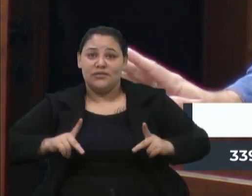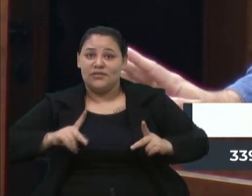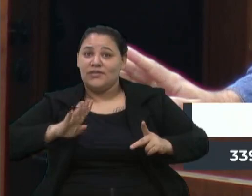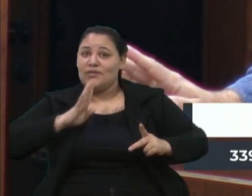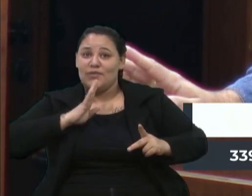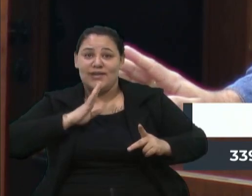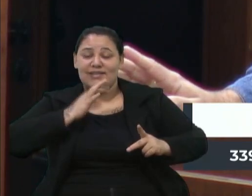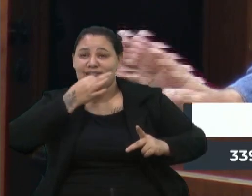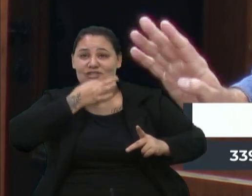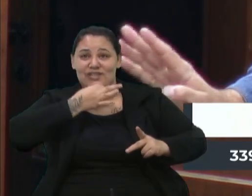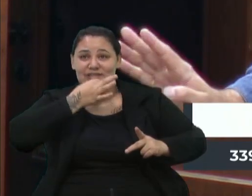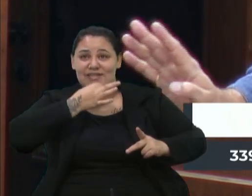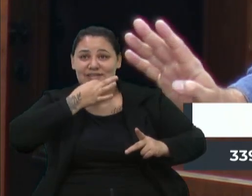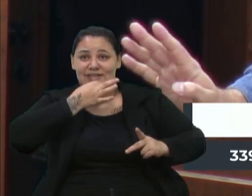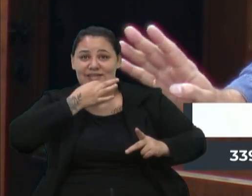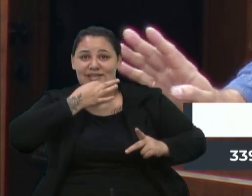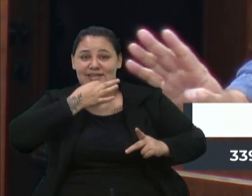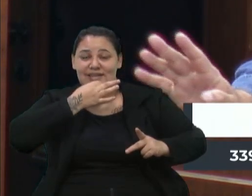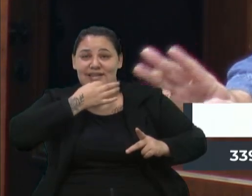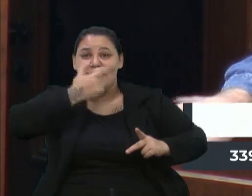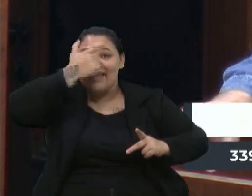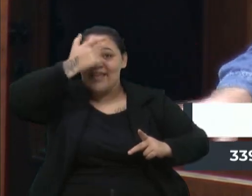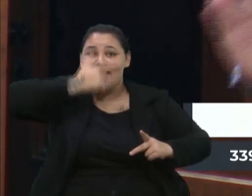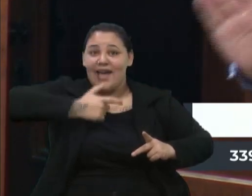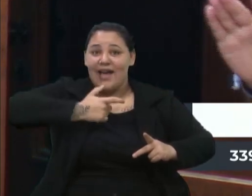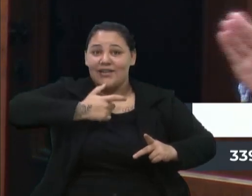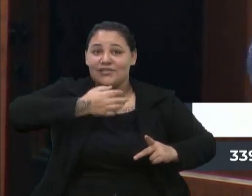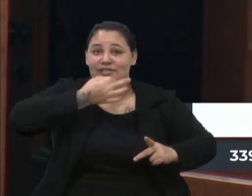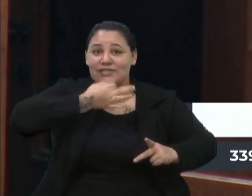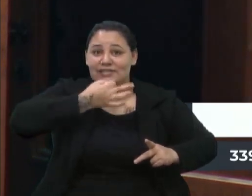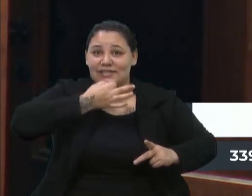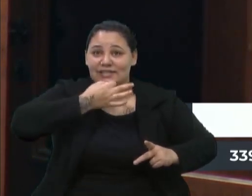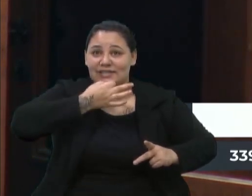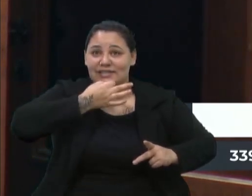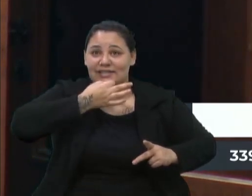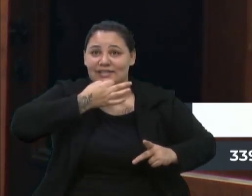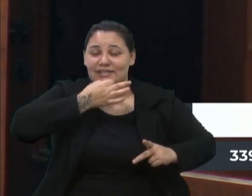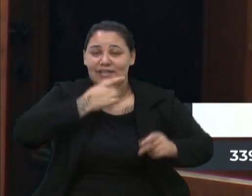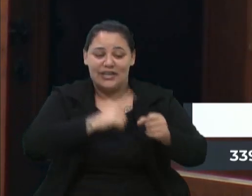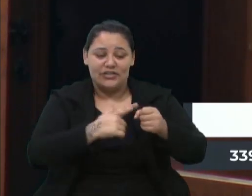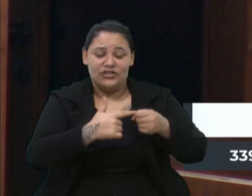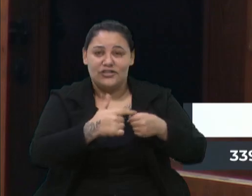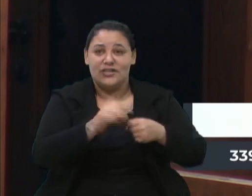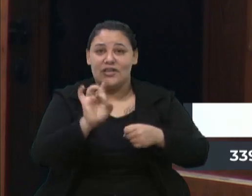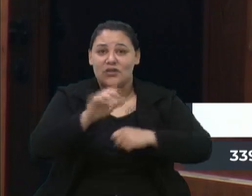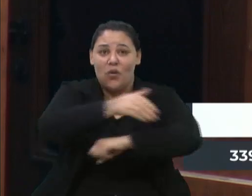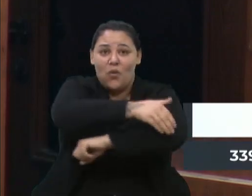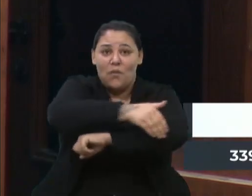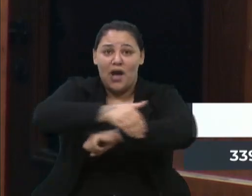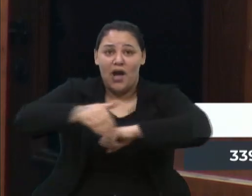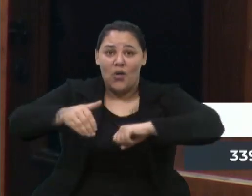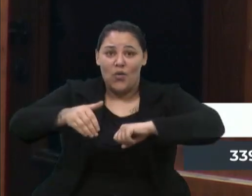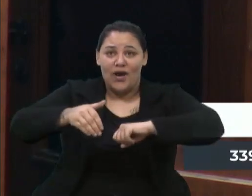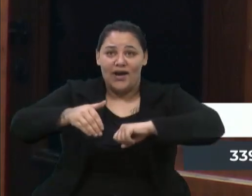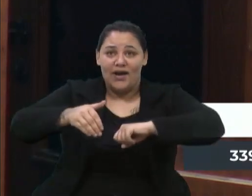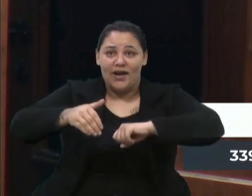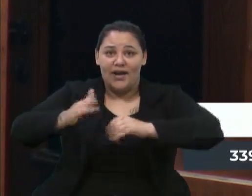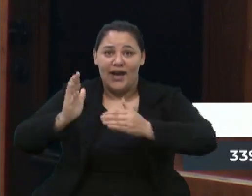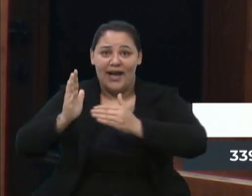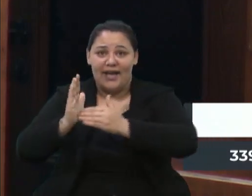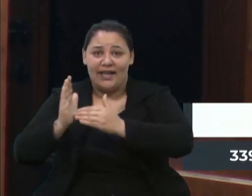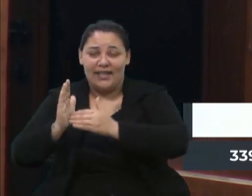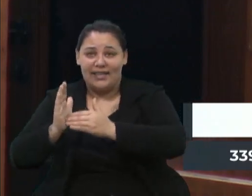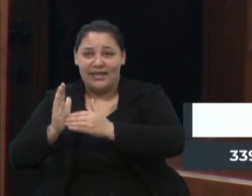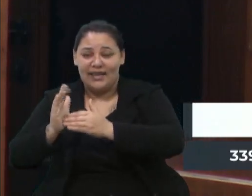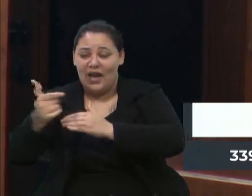a cidade que acha que a cidade de Caxias se reduz a Alfredo Chaves da 20 até a Dom José